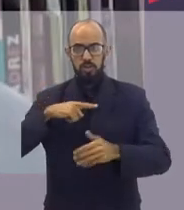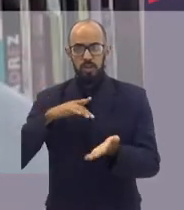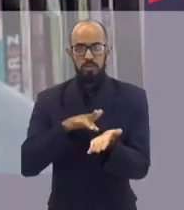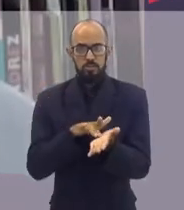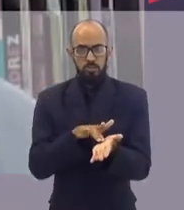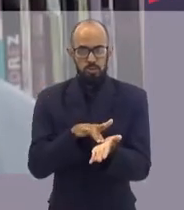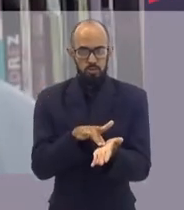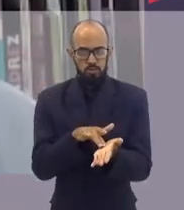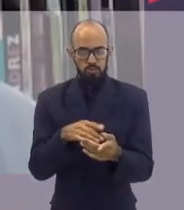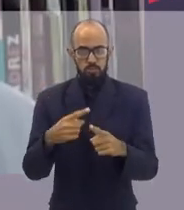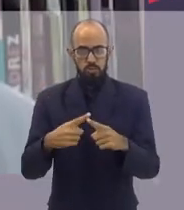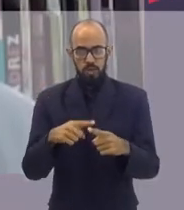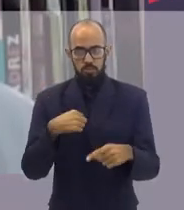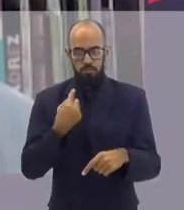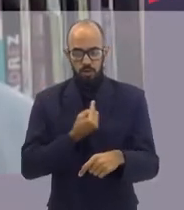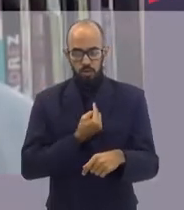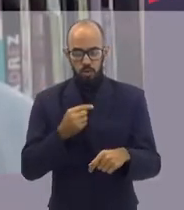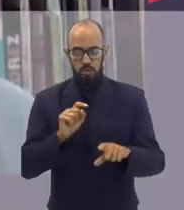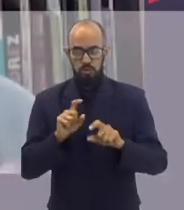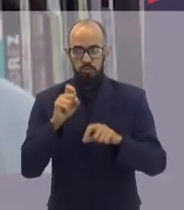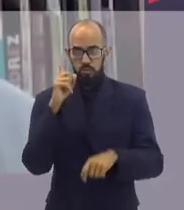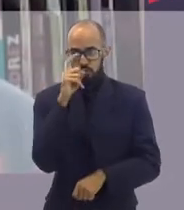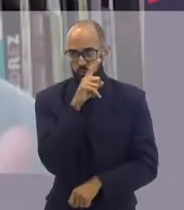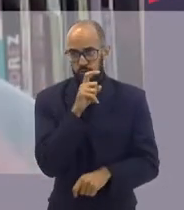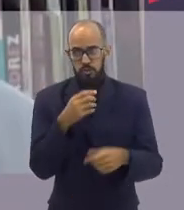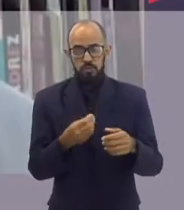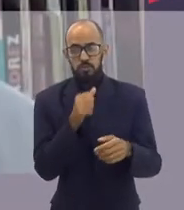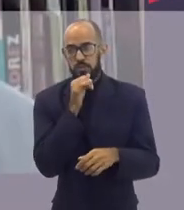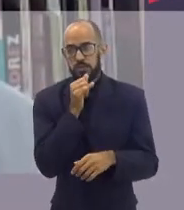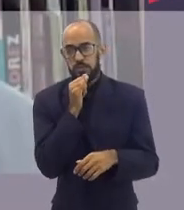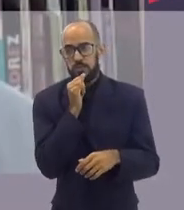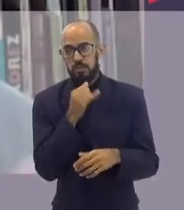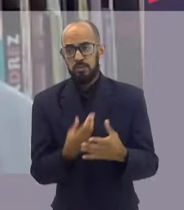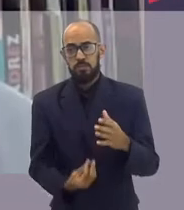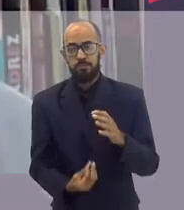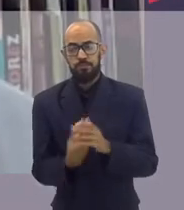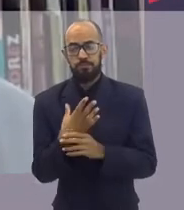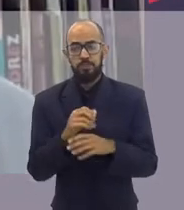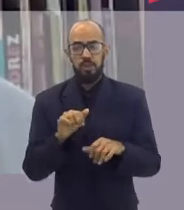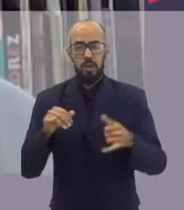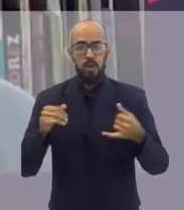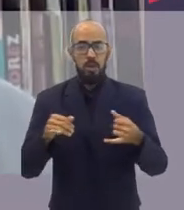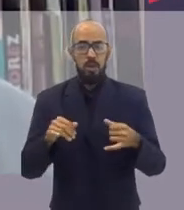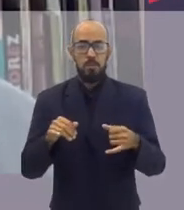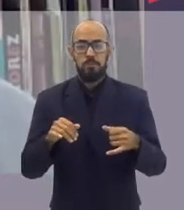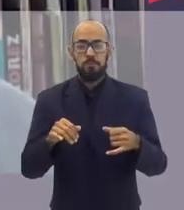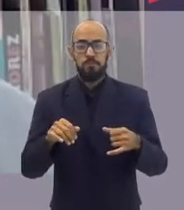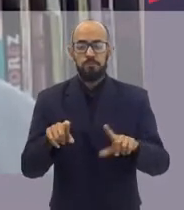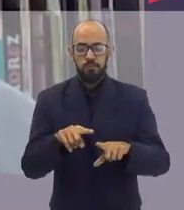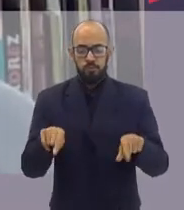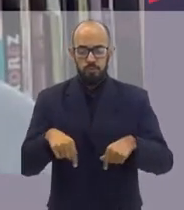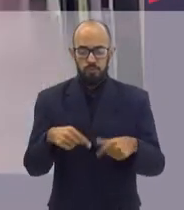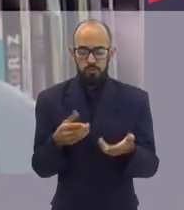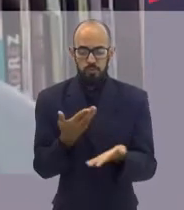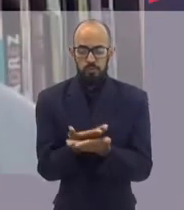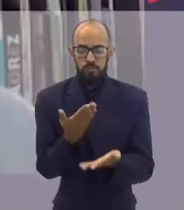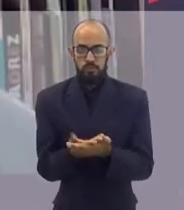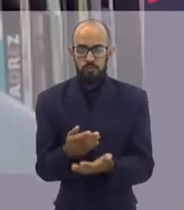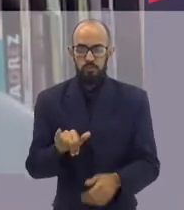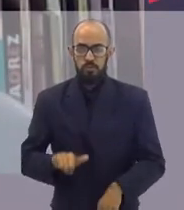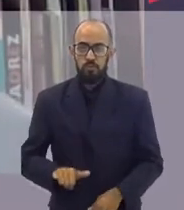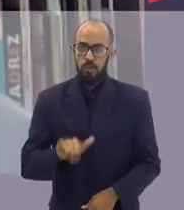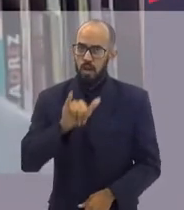final, né? Porque para a gente é muito difícil manter, por exemplo, um laboratório que fale